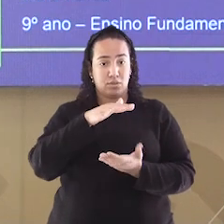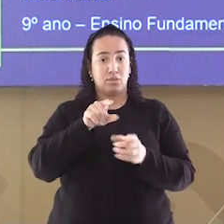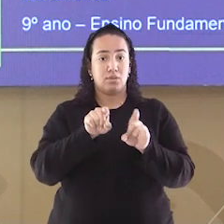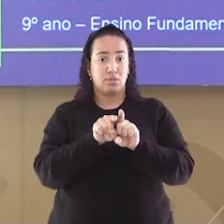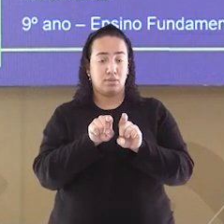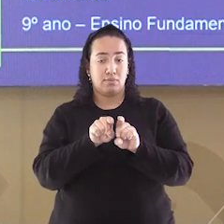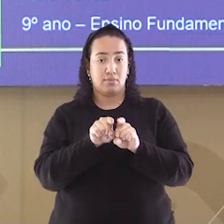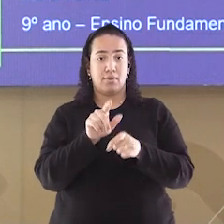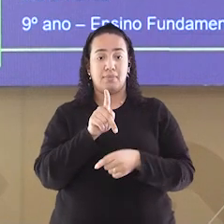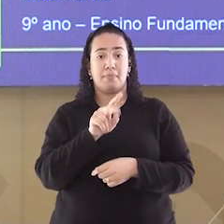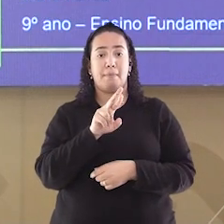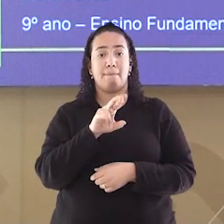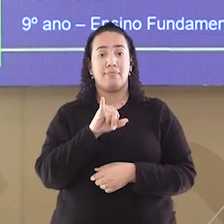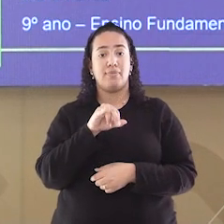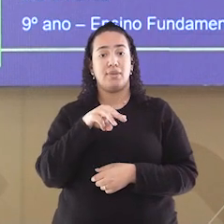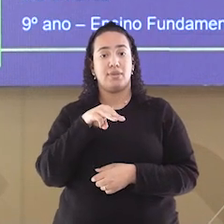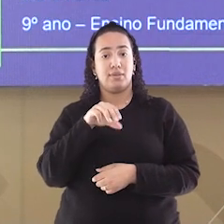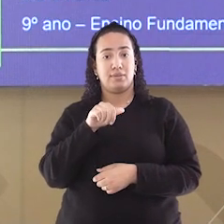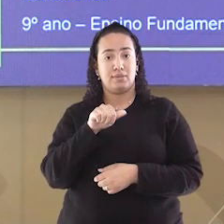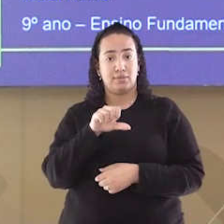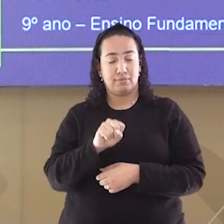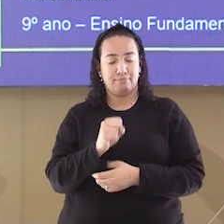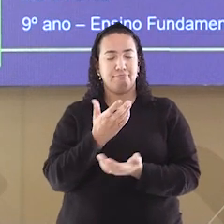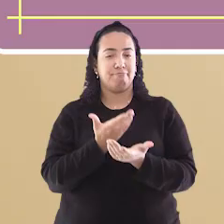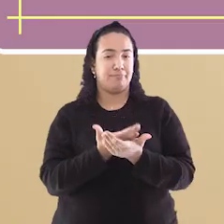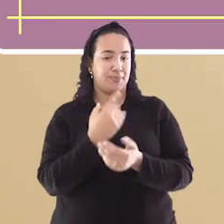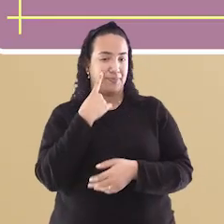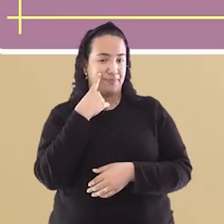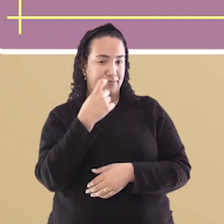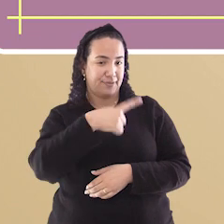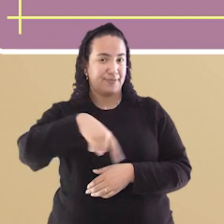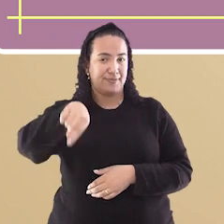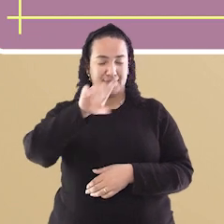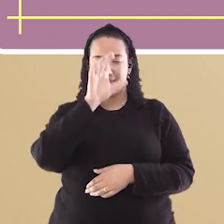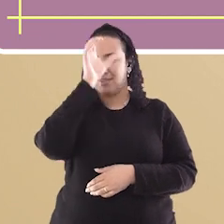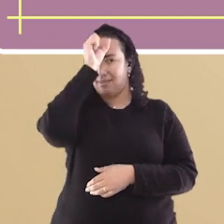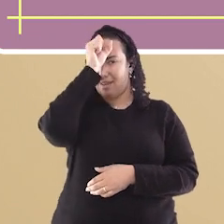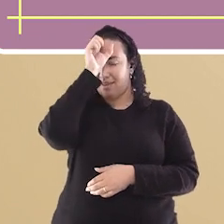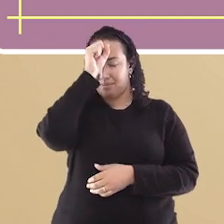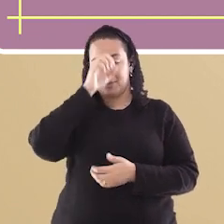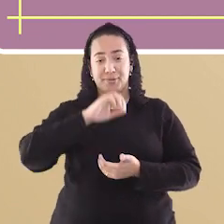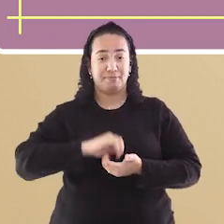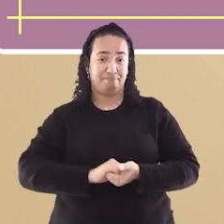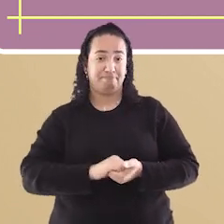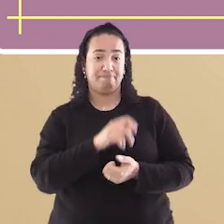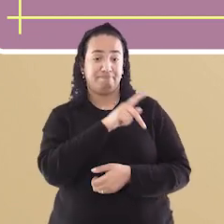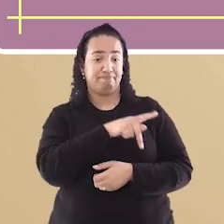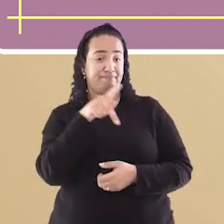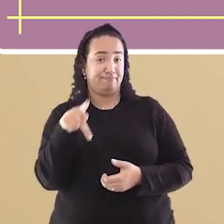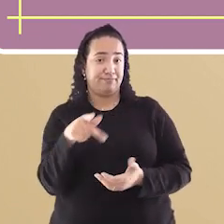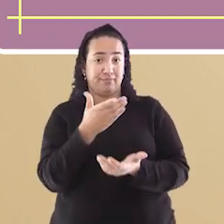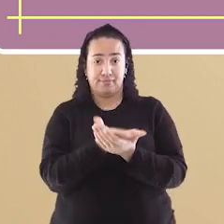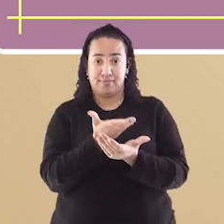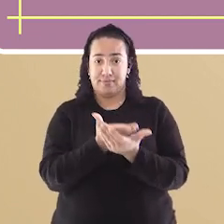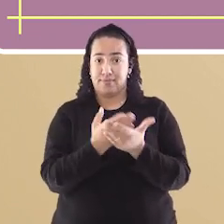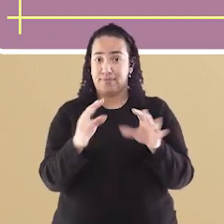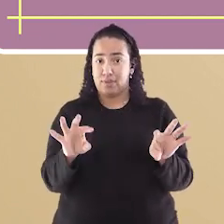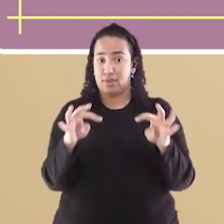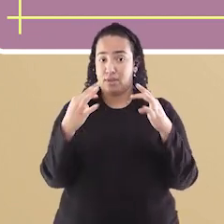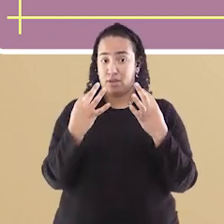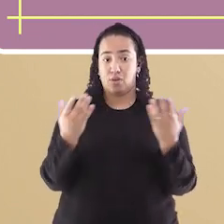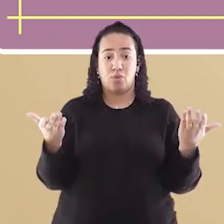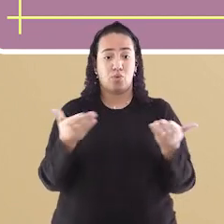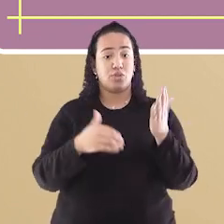muito interessante e vocês vão aprender bastante. E para os professores que estão nos assistindo, irei trabalhar com